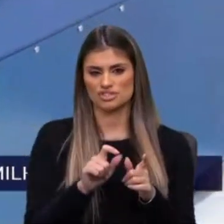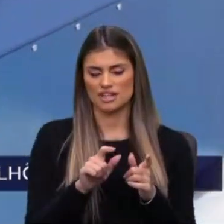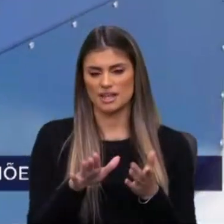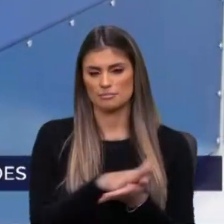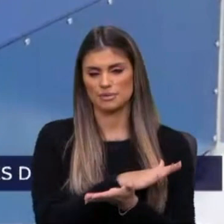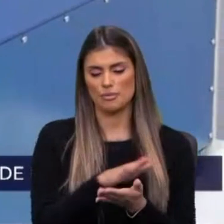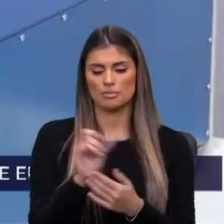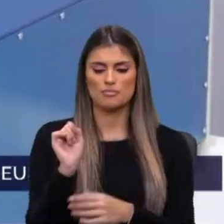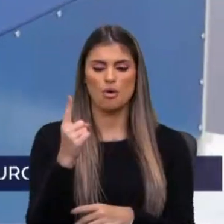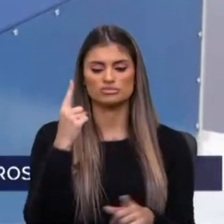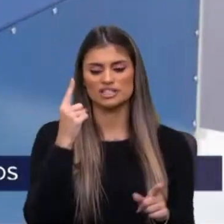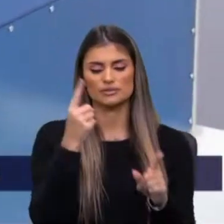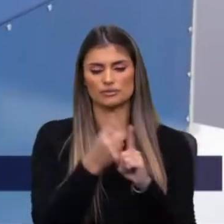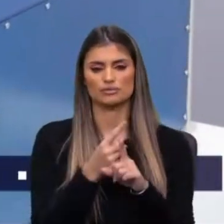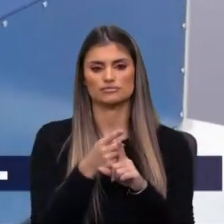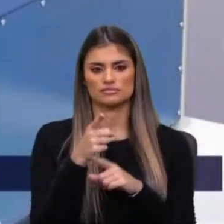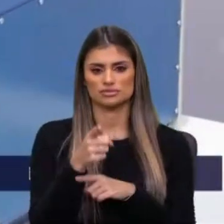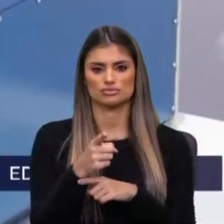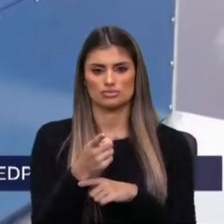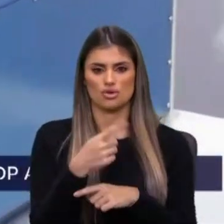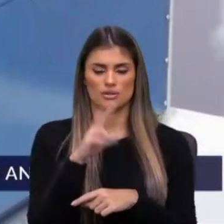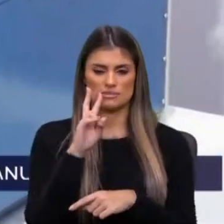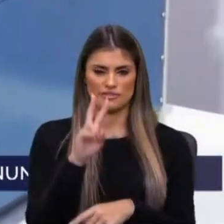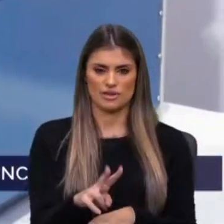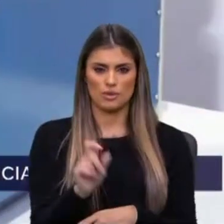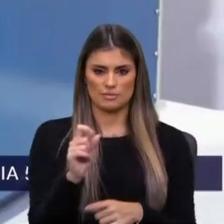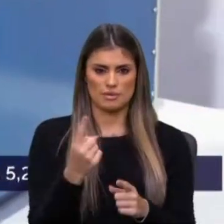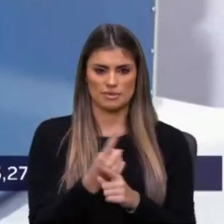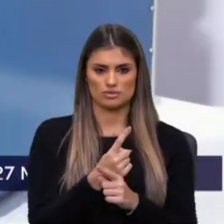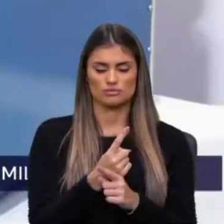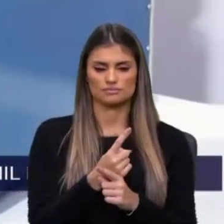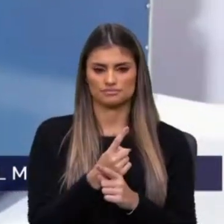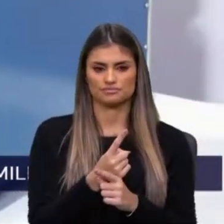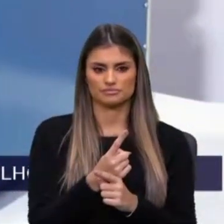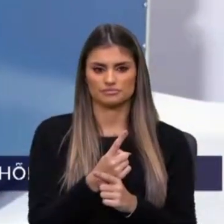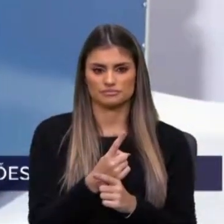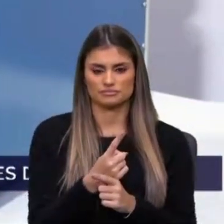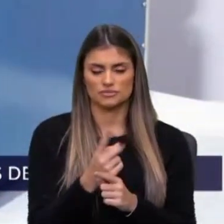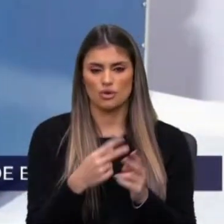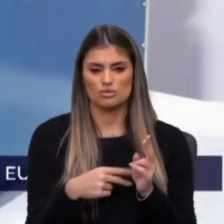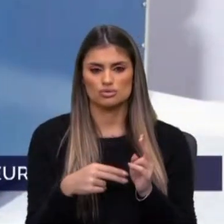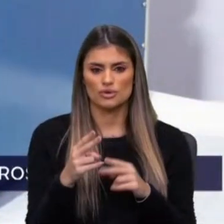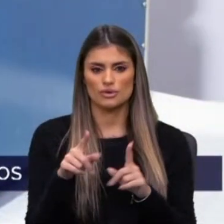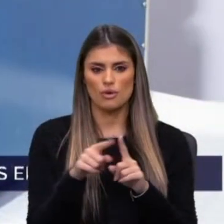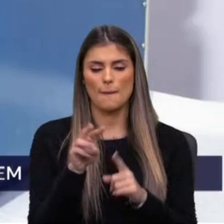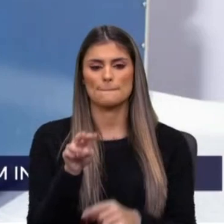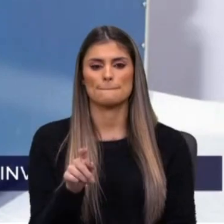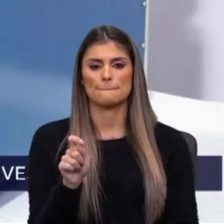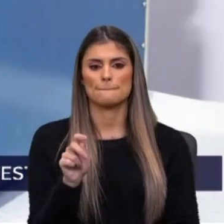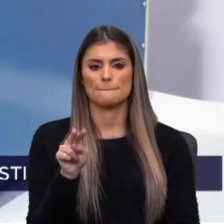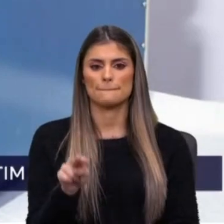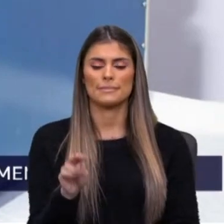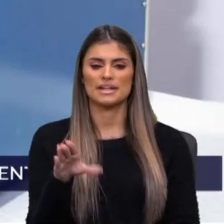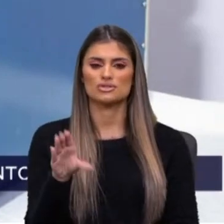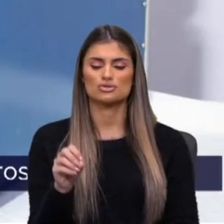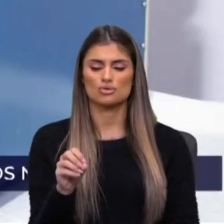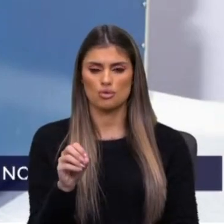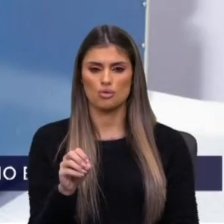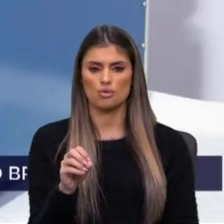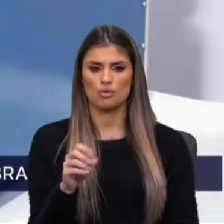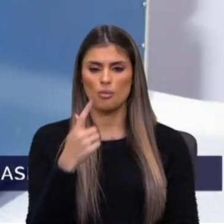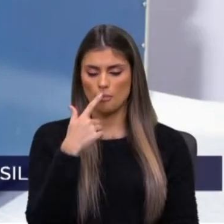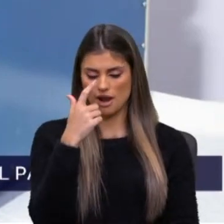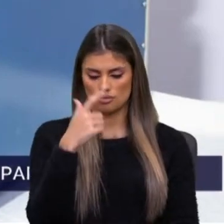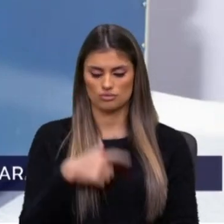primeiro objetivo desta instalação que nós estamos a ver é construir na Estação Espacial Internacional um menisco humano, todo um